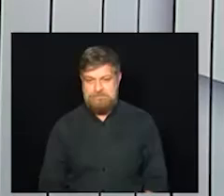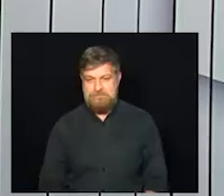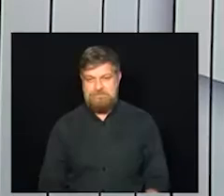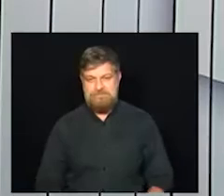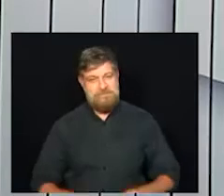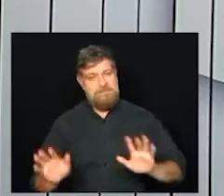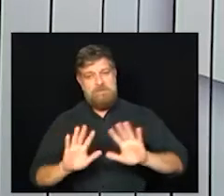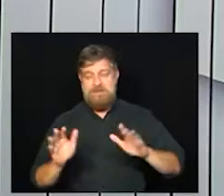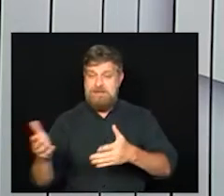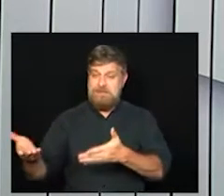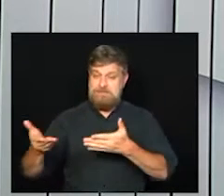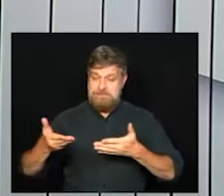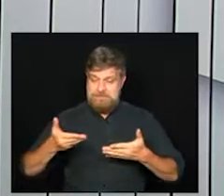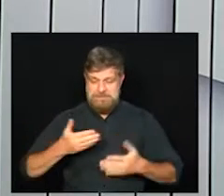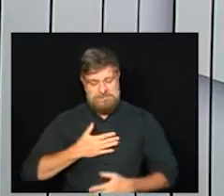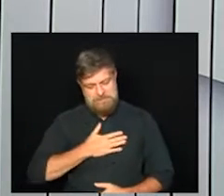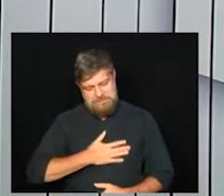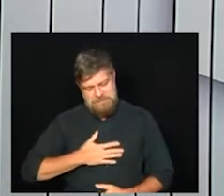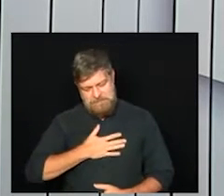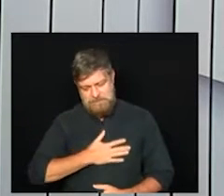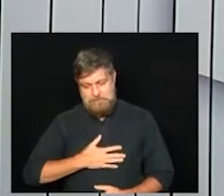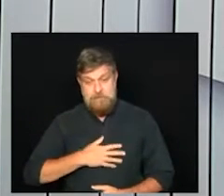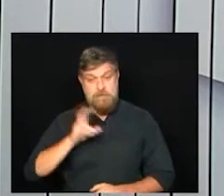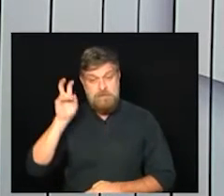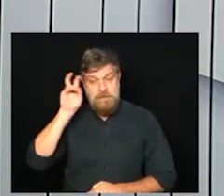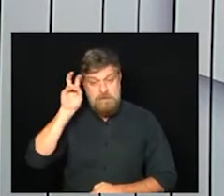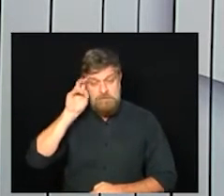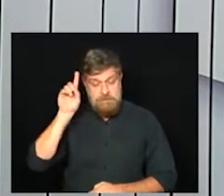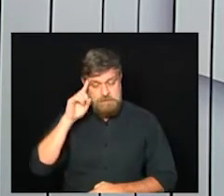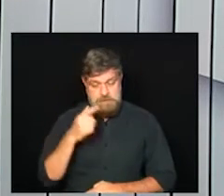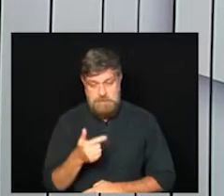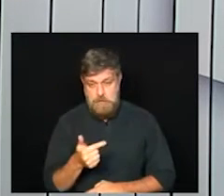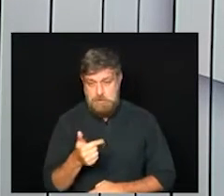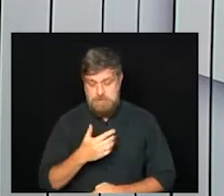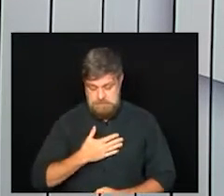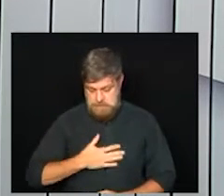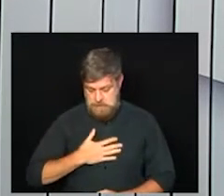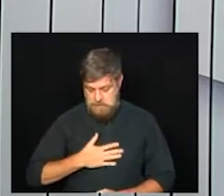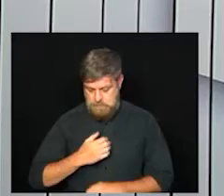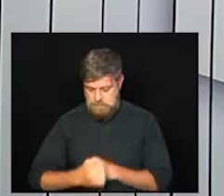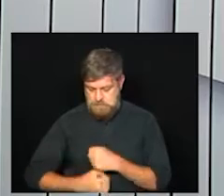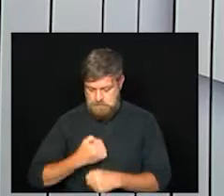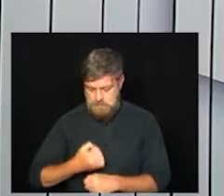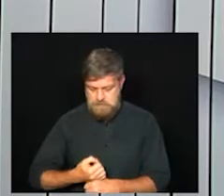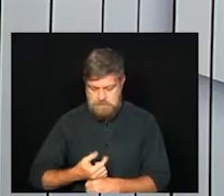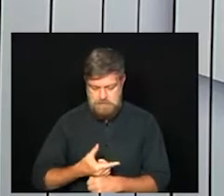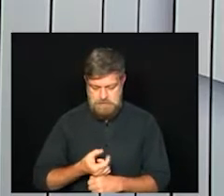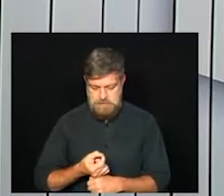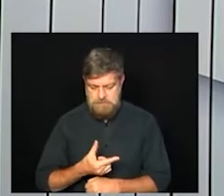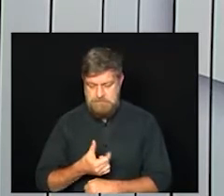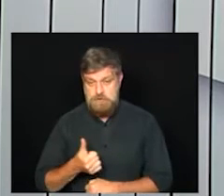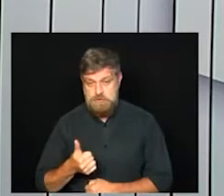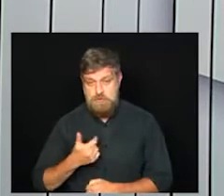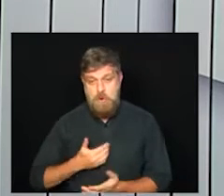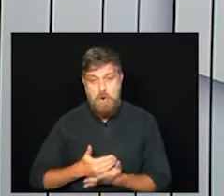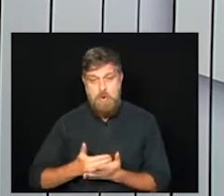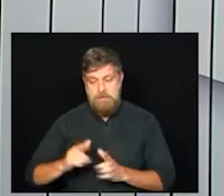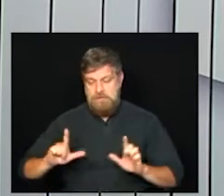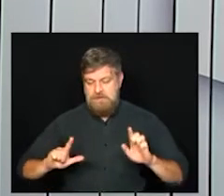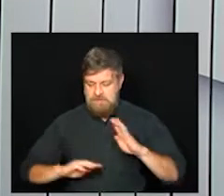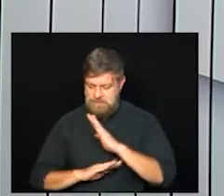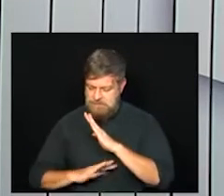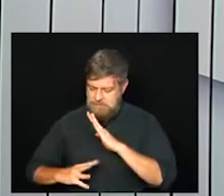Olá, seja bem-vinda, seja bem-vindo. Quinta-feira, 12 de agosto de 2021. Começa agora o Câmara